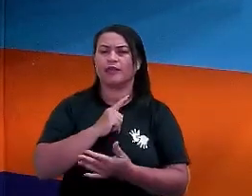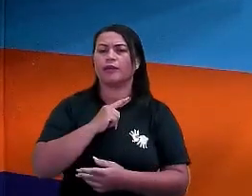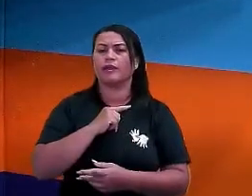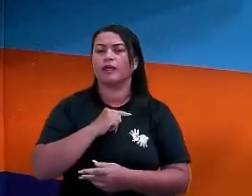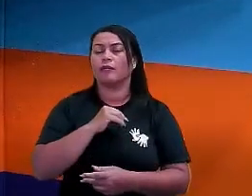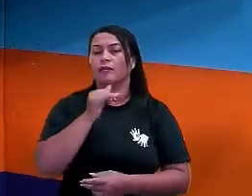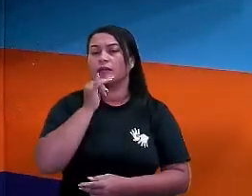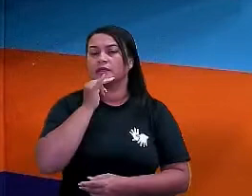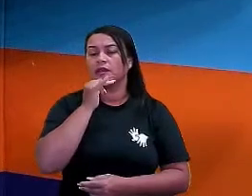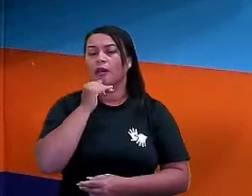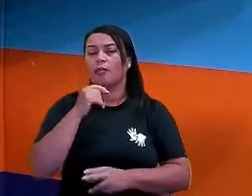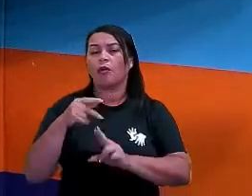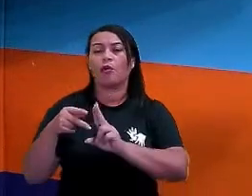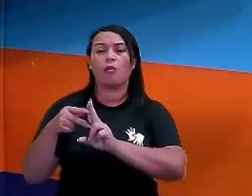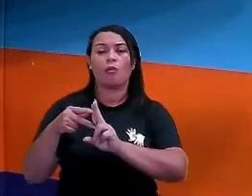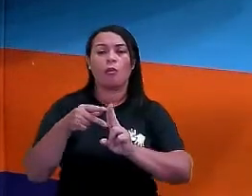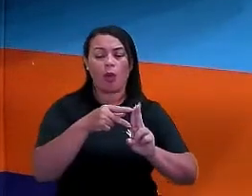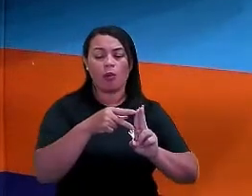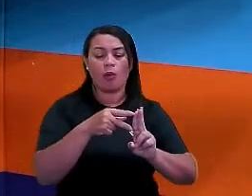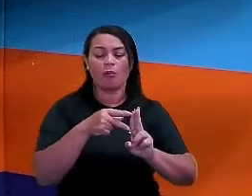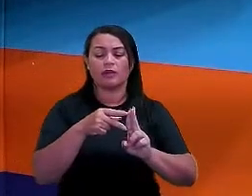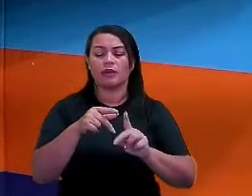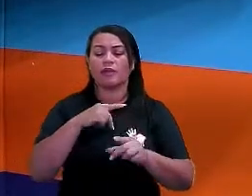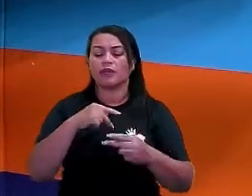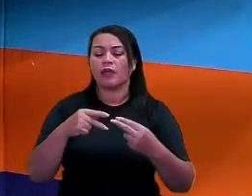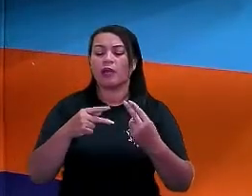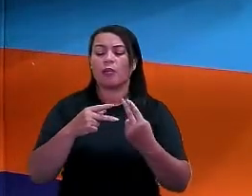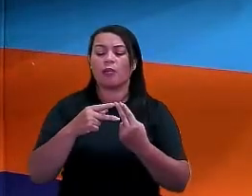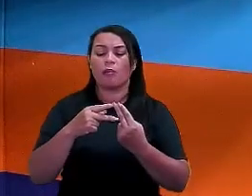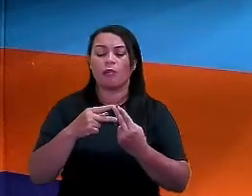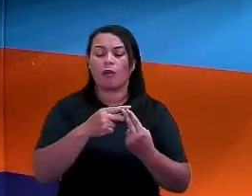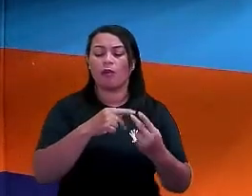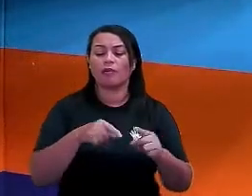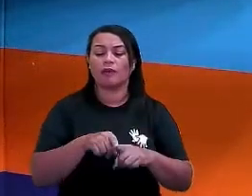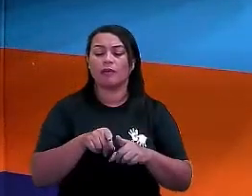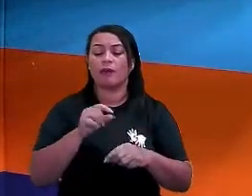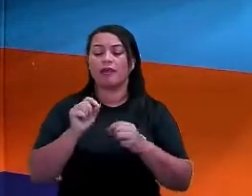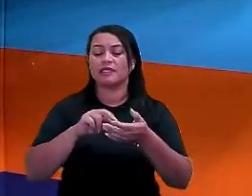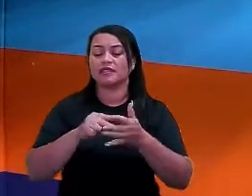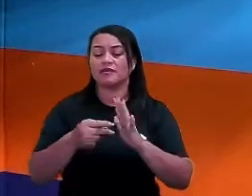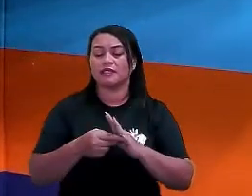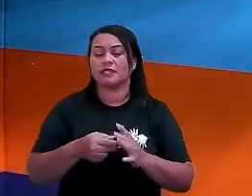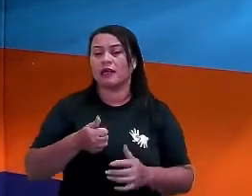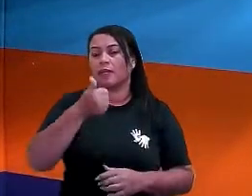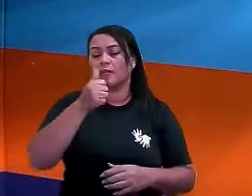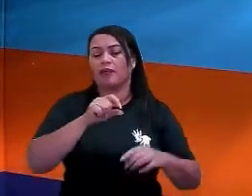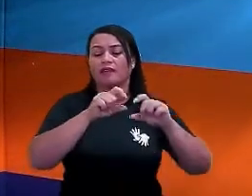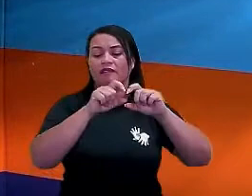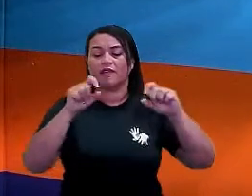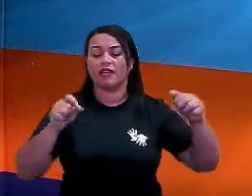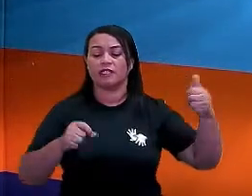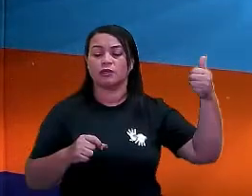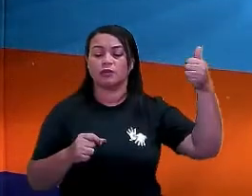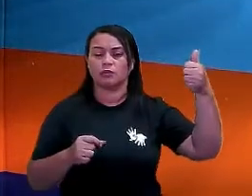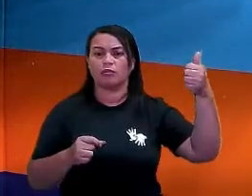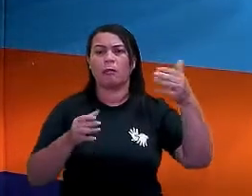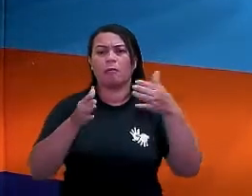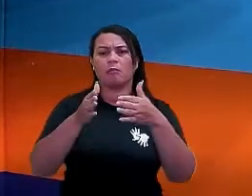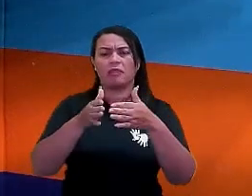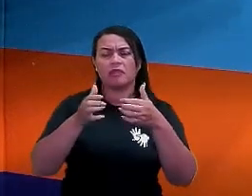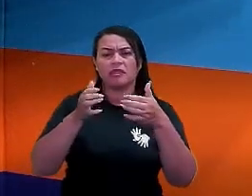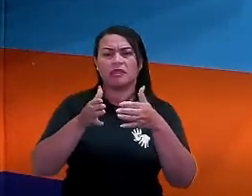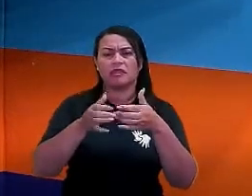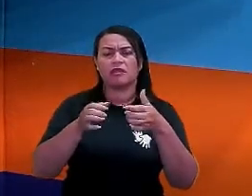como all. Então, I all, tá? Então, vamos ver aí. A primeira frase indica pedido,